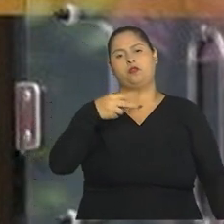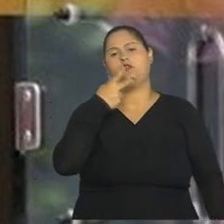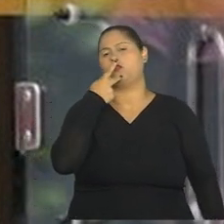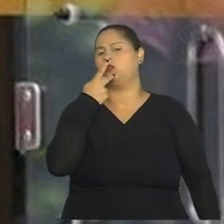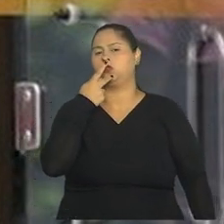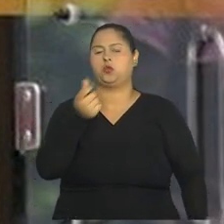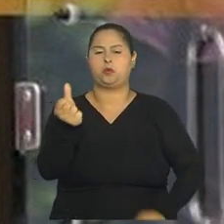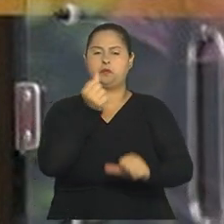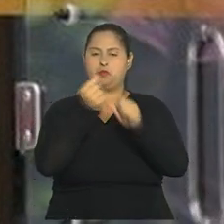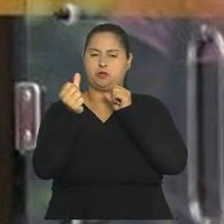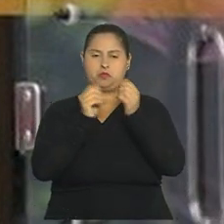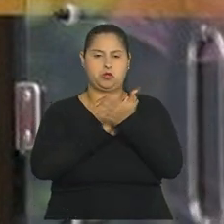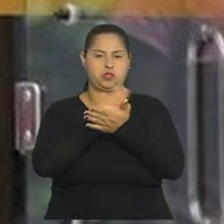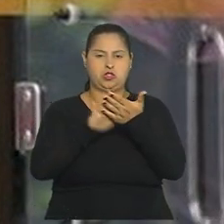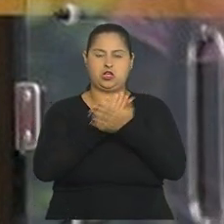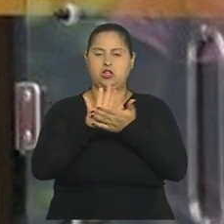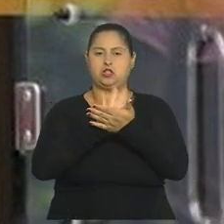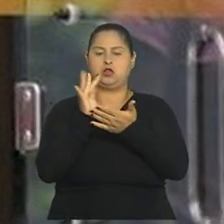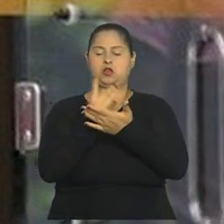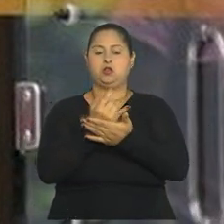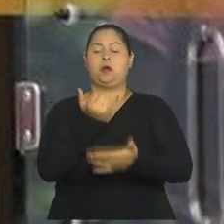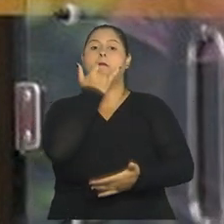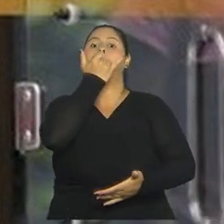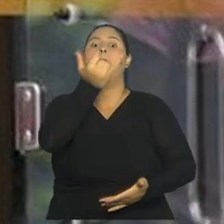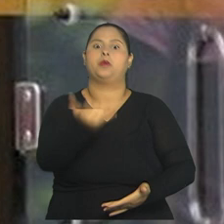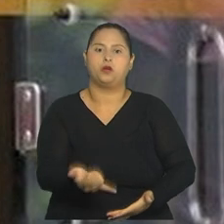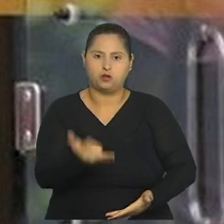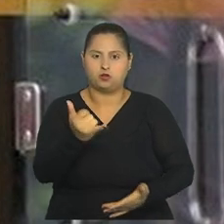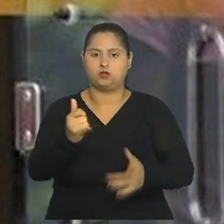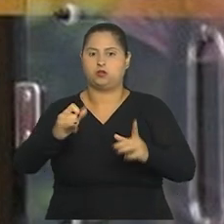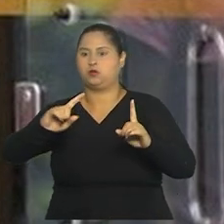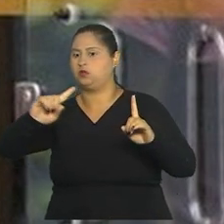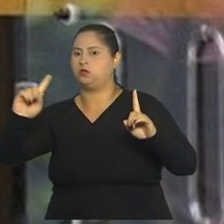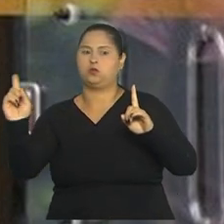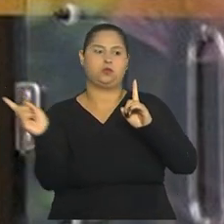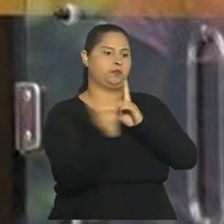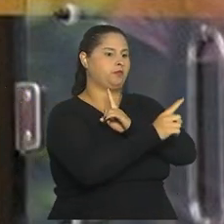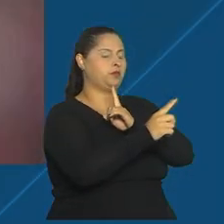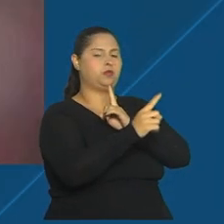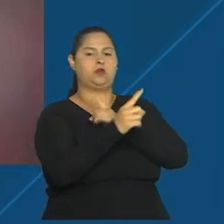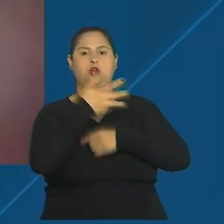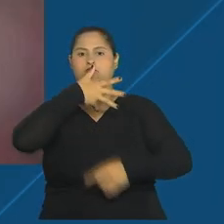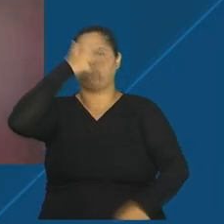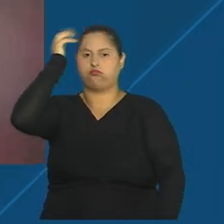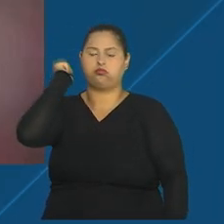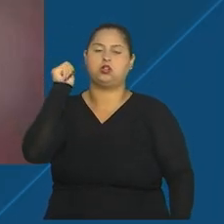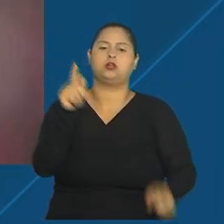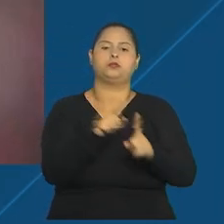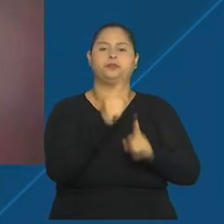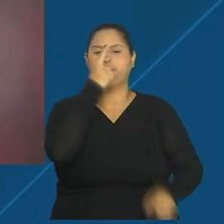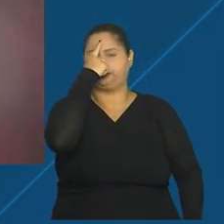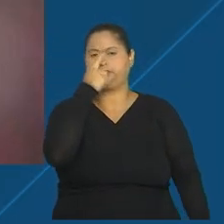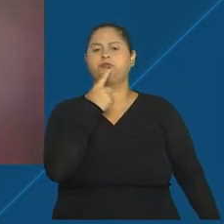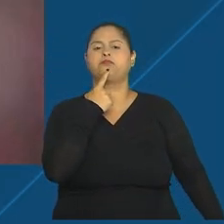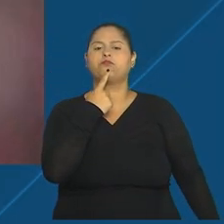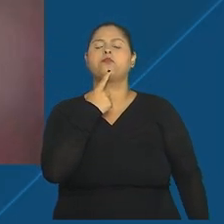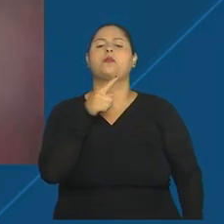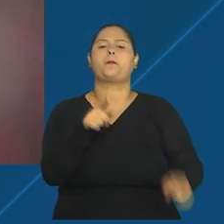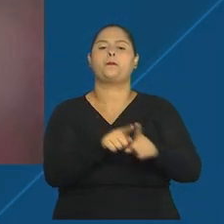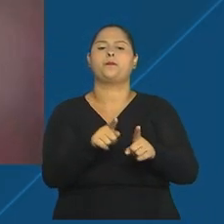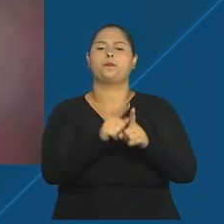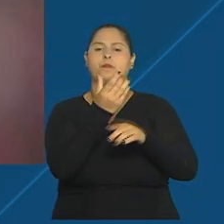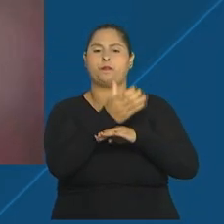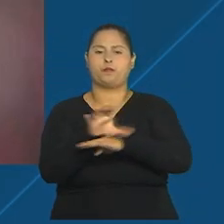alcoólica e afirmou que foi surpreendido pelo empregador que cruzou a pista repentinamente imagens de câmeras do local